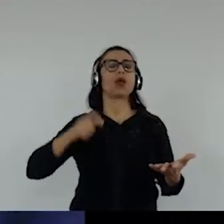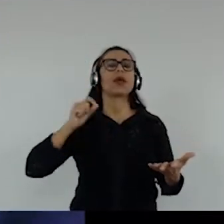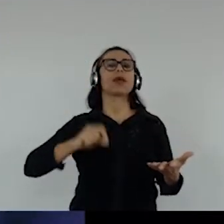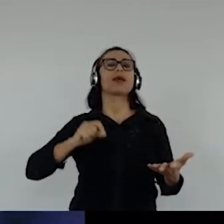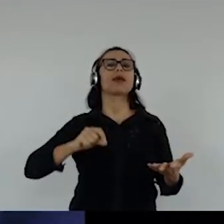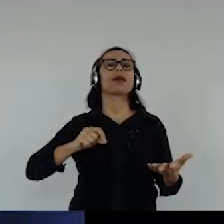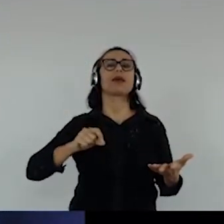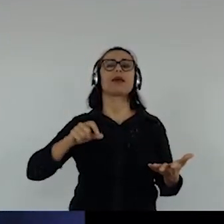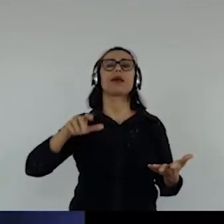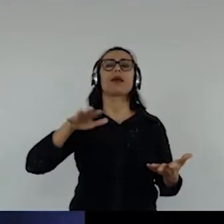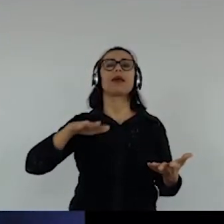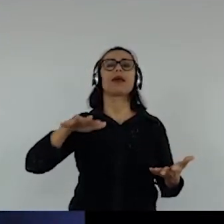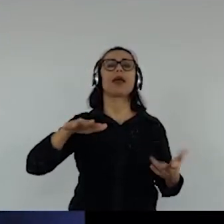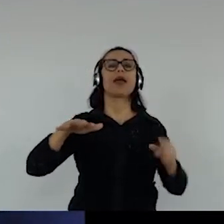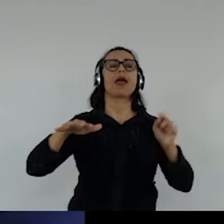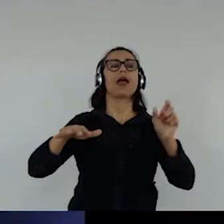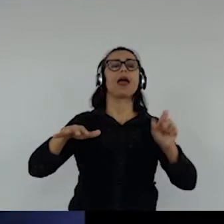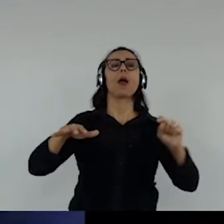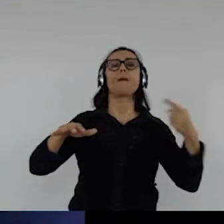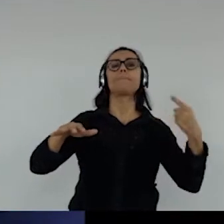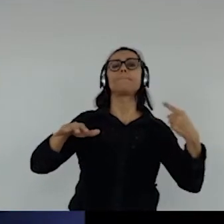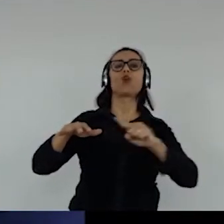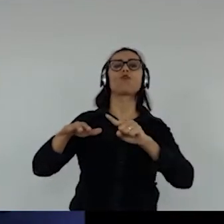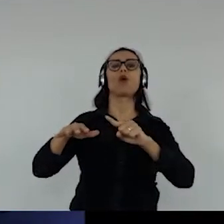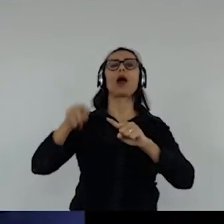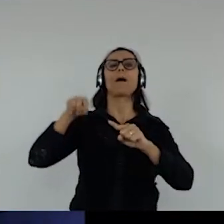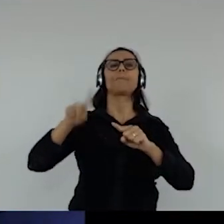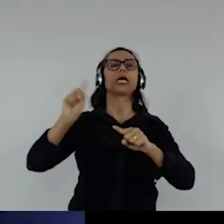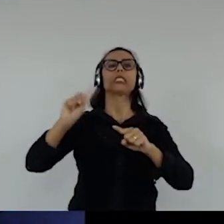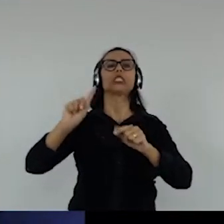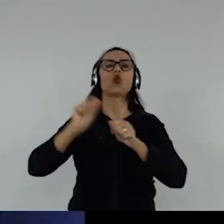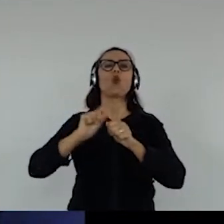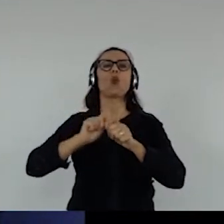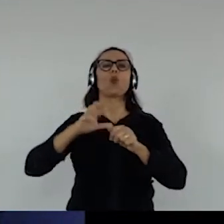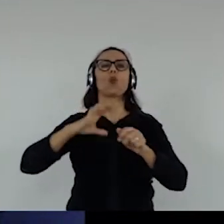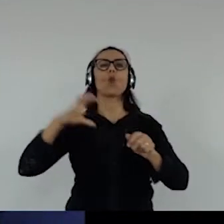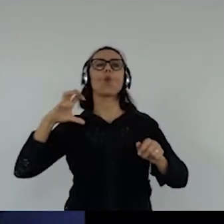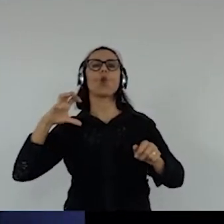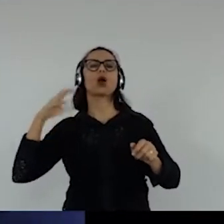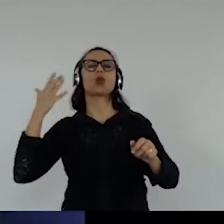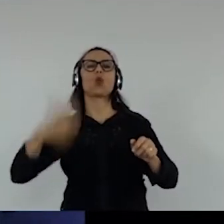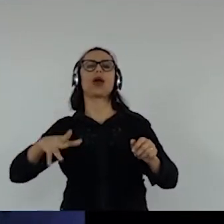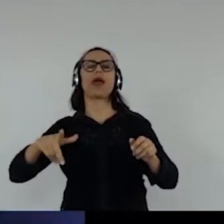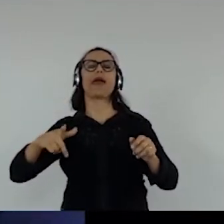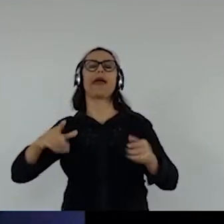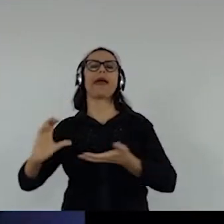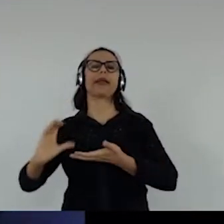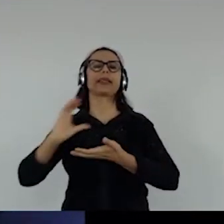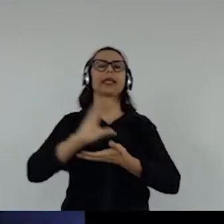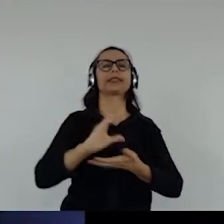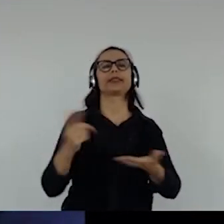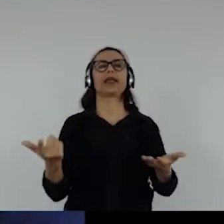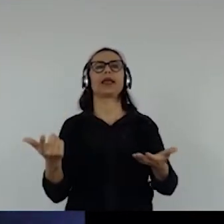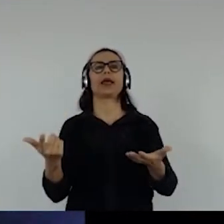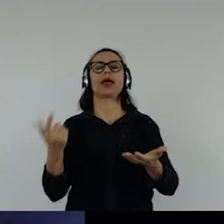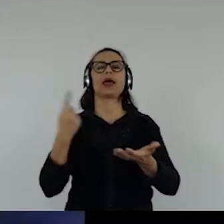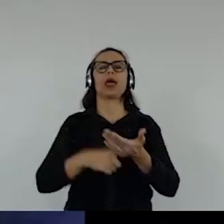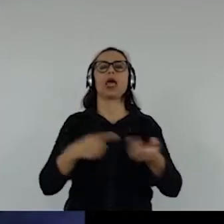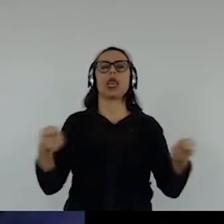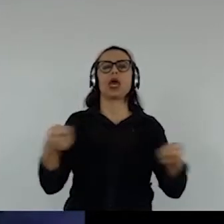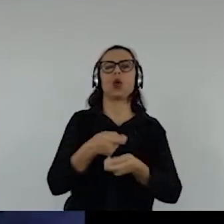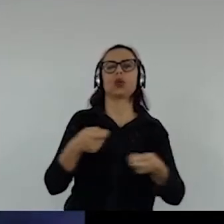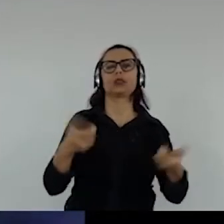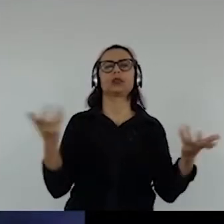provocada, não exercitou o direito de renegociar? Indenização? Qual seria a base da indenização?